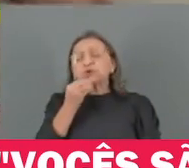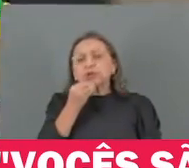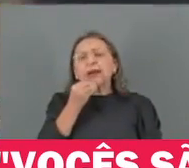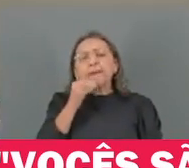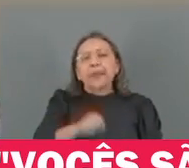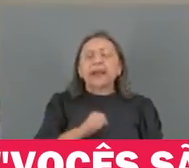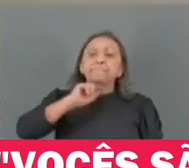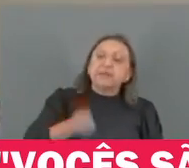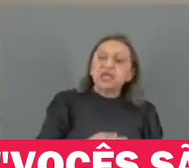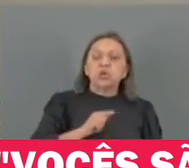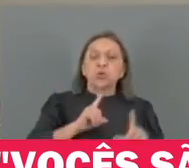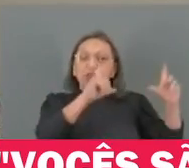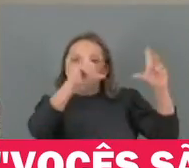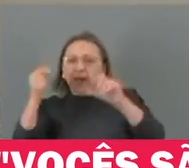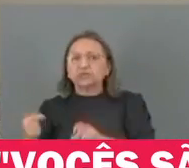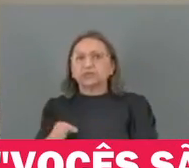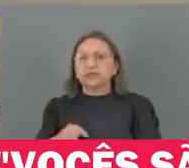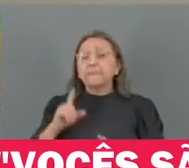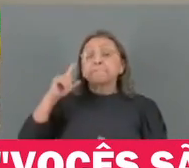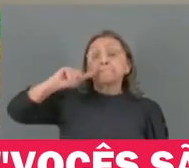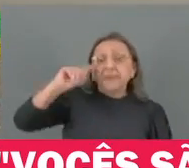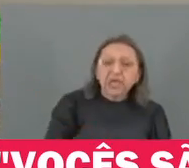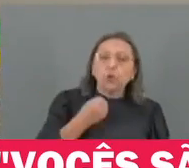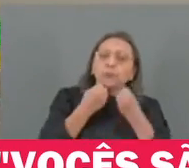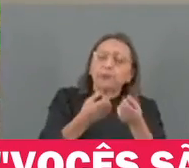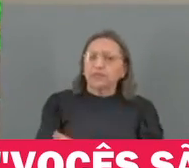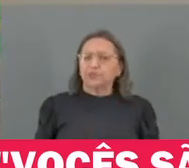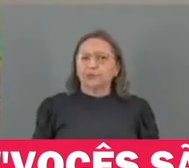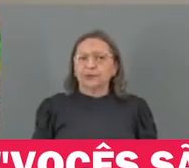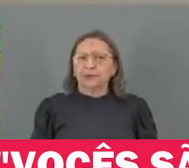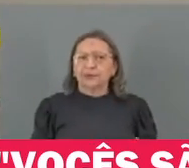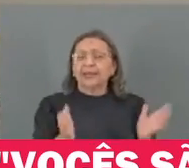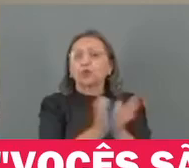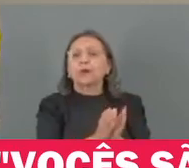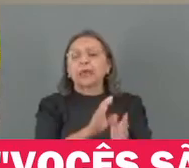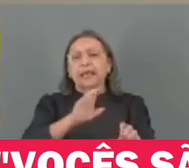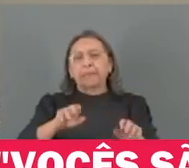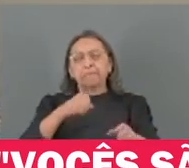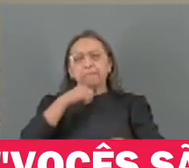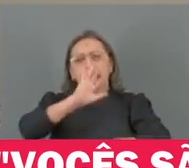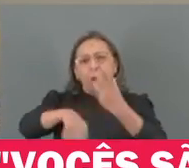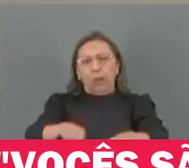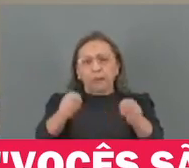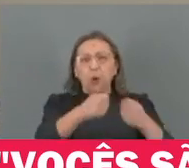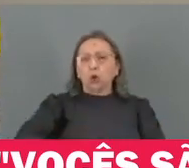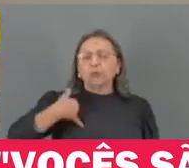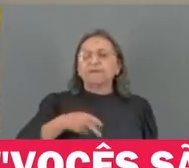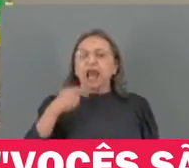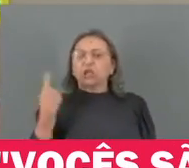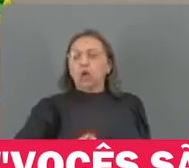social. Eu podia apresentar 1000 depoimentos da turma que depredou, orgulhosa de dizer: estamos